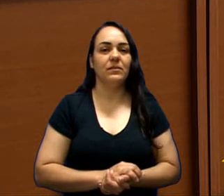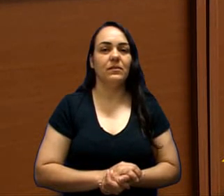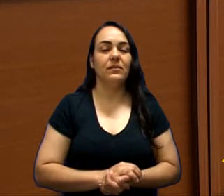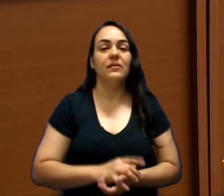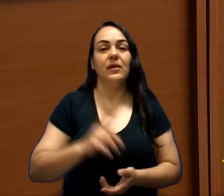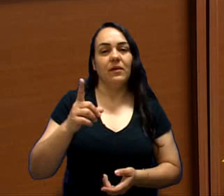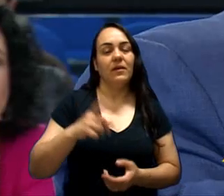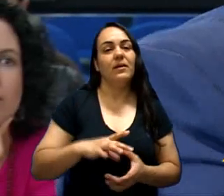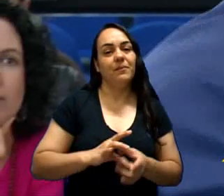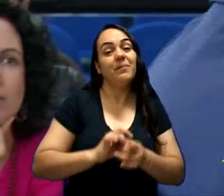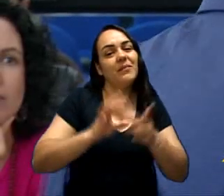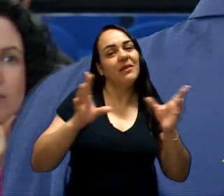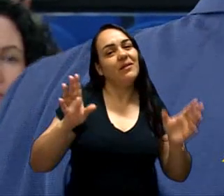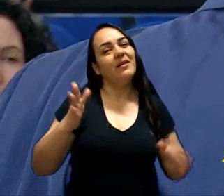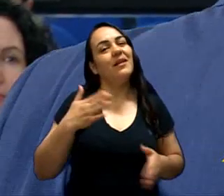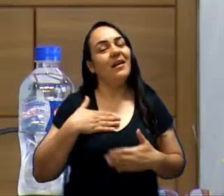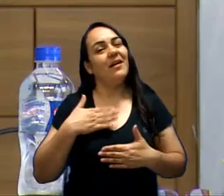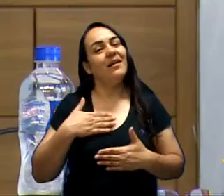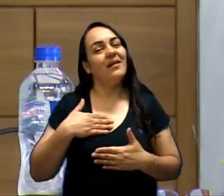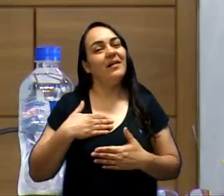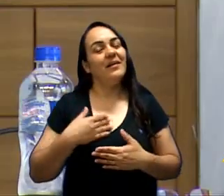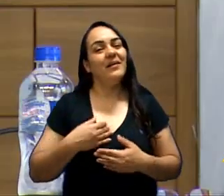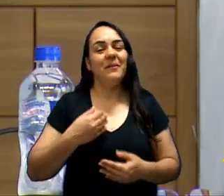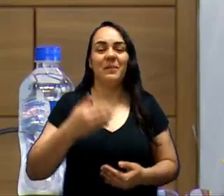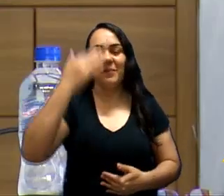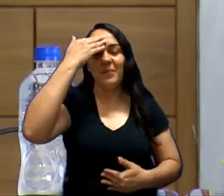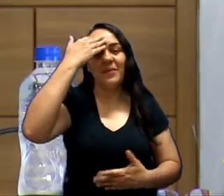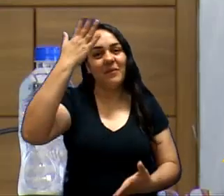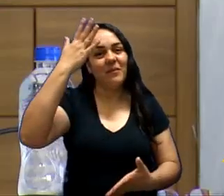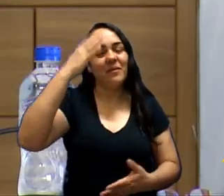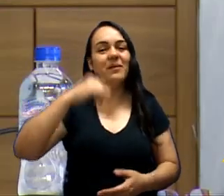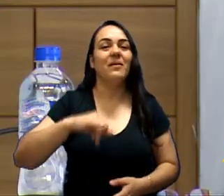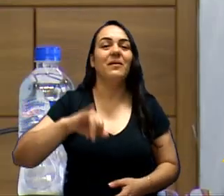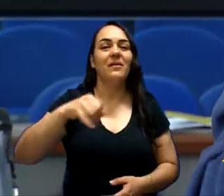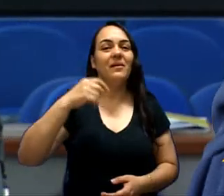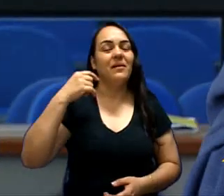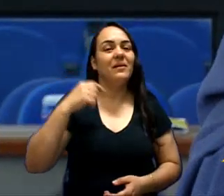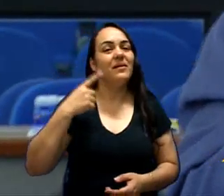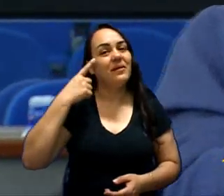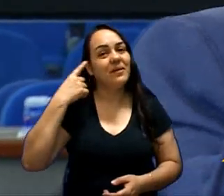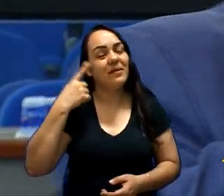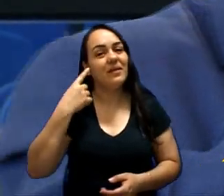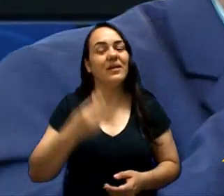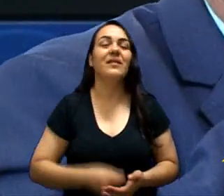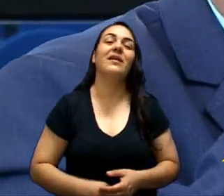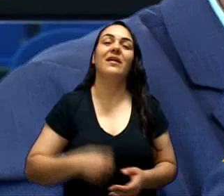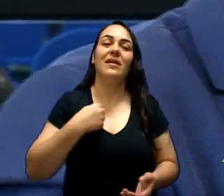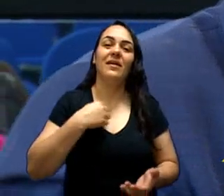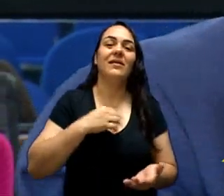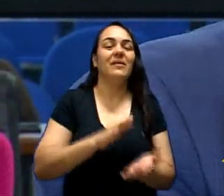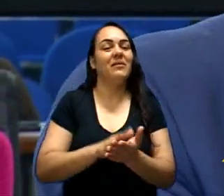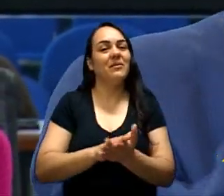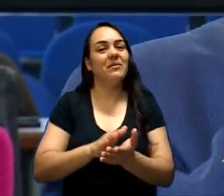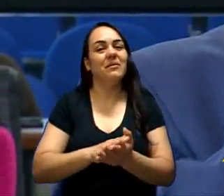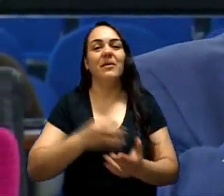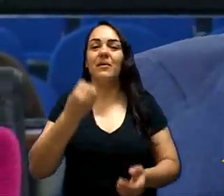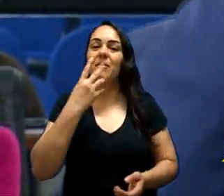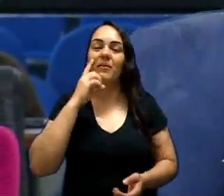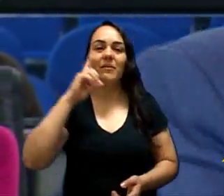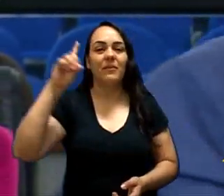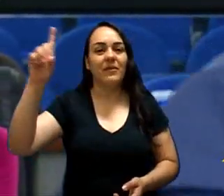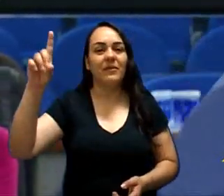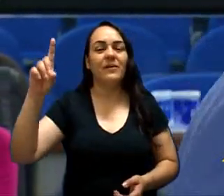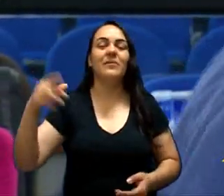Ele liberou eu. Tá? Desculpa, João. Obrigado, vereador João Donizete. Quero cumprimentar seu presidente, Fernando Dino, com um bom dia,